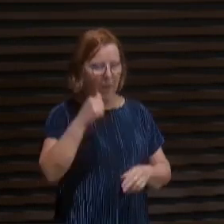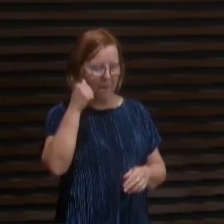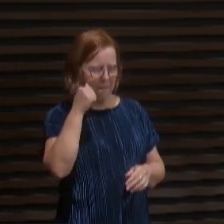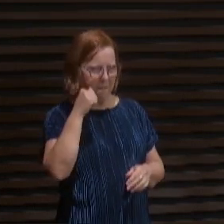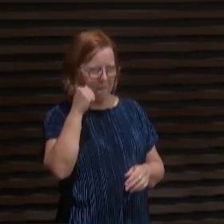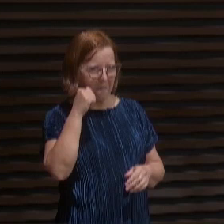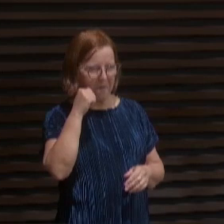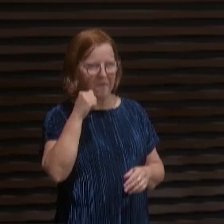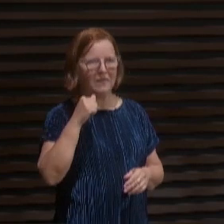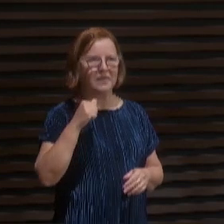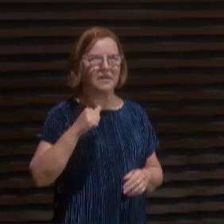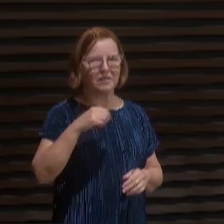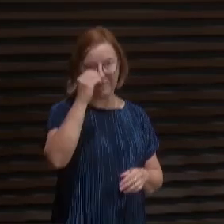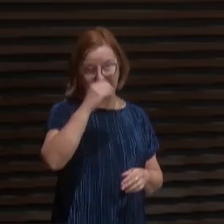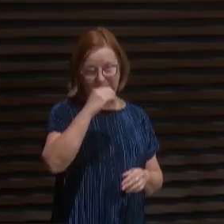mulherzinhas